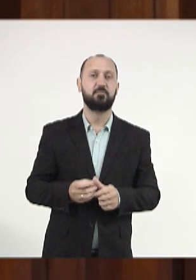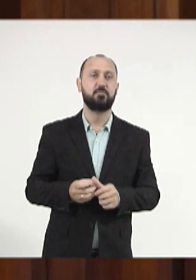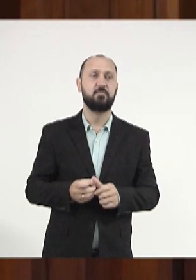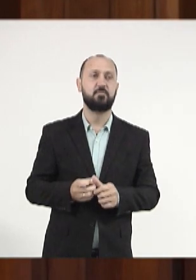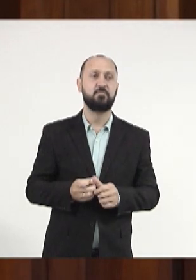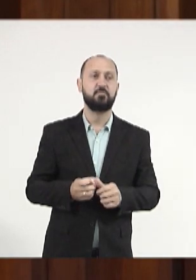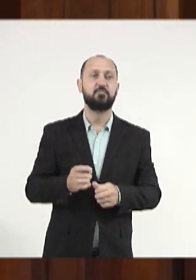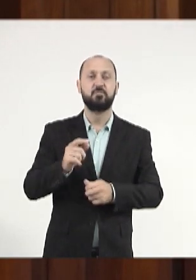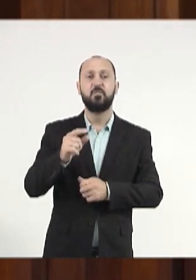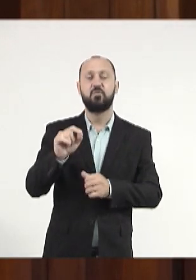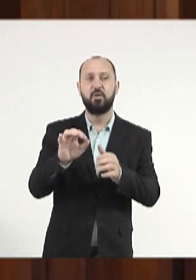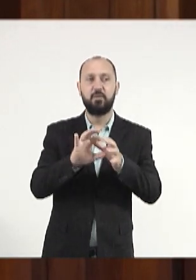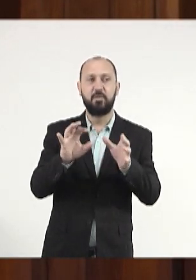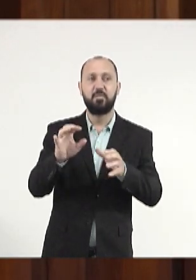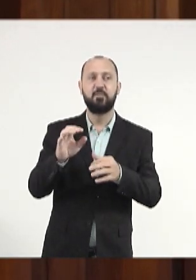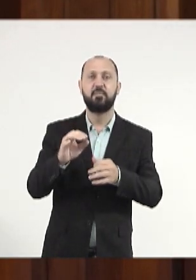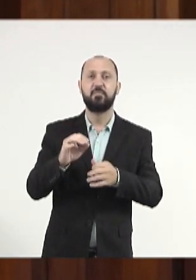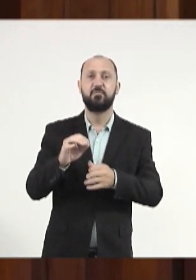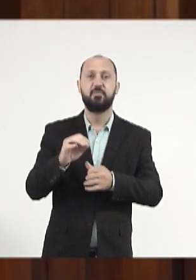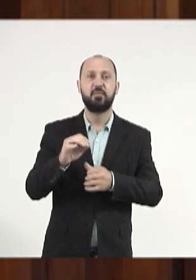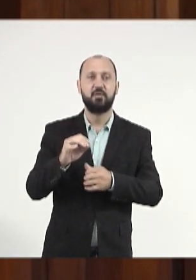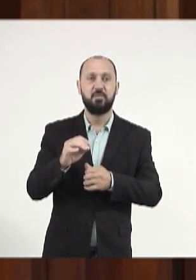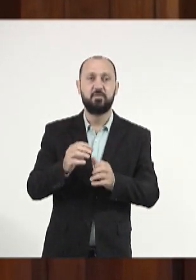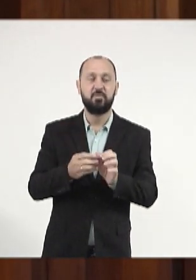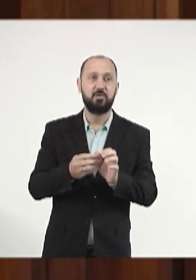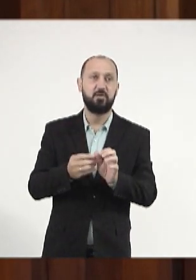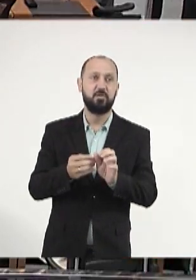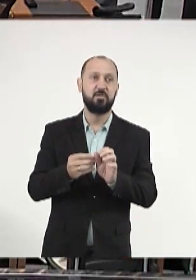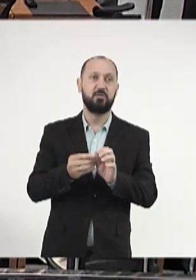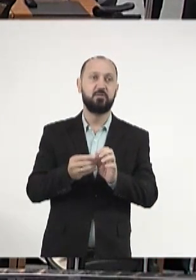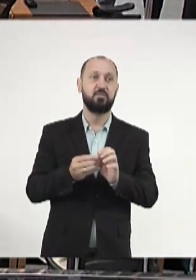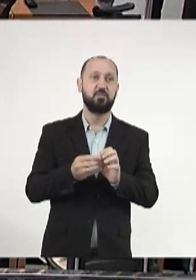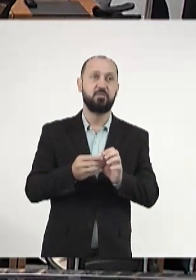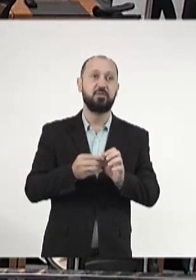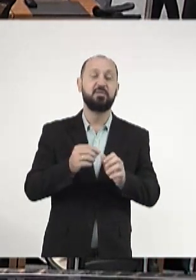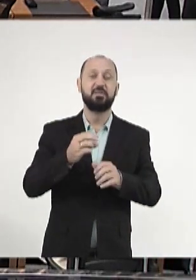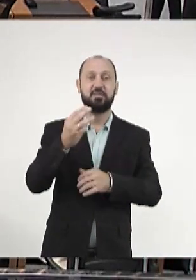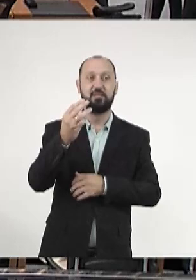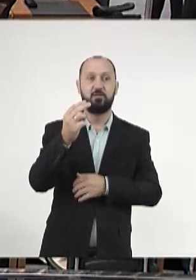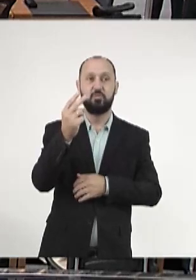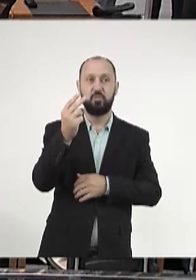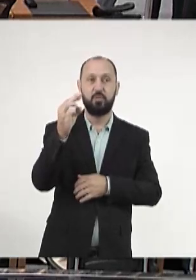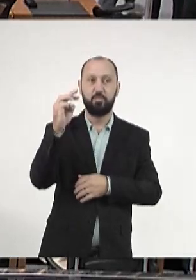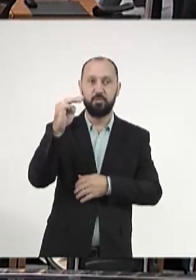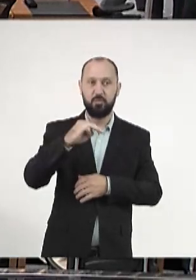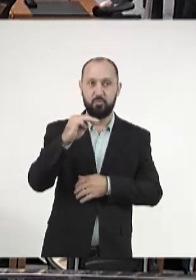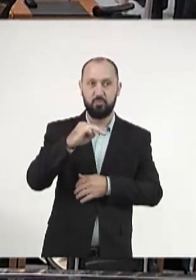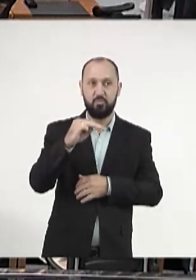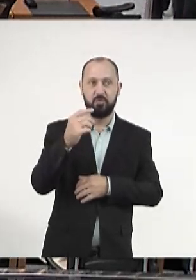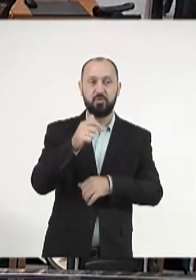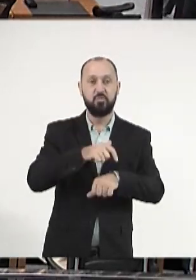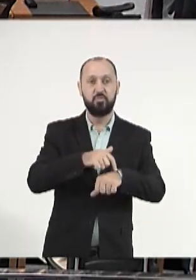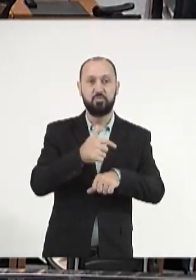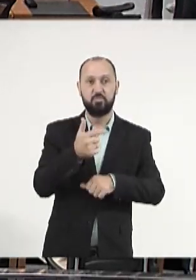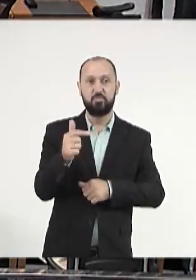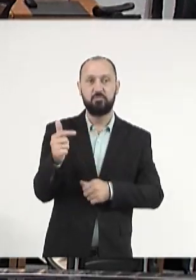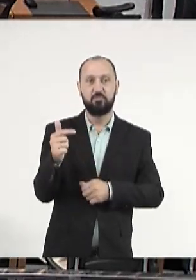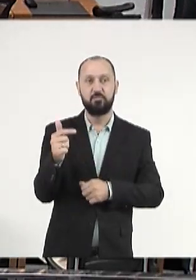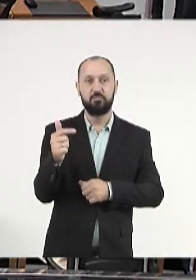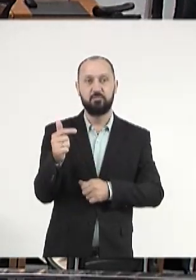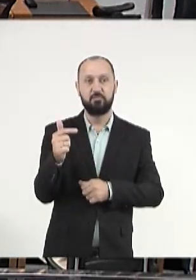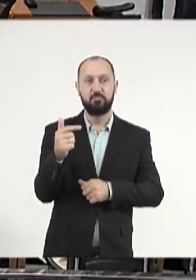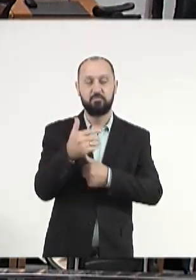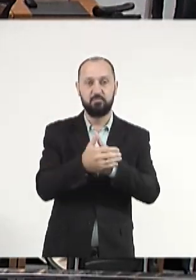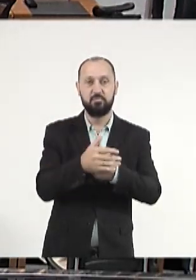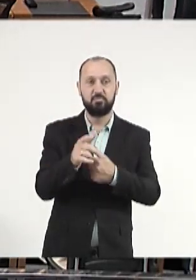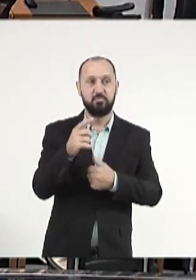Concede a parte? Vou conceder. Só para... Vossa Excelência dispõe de 2 minutos e pouco, já não tem mais espaço para a